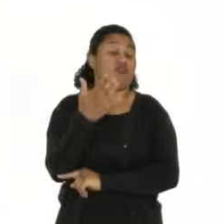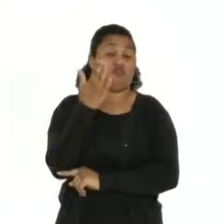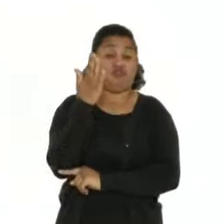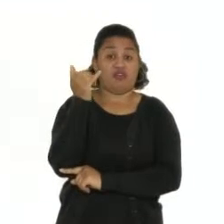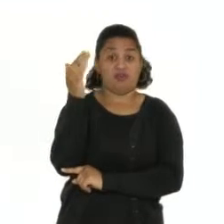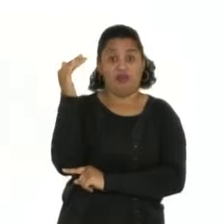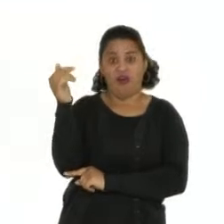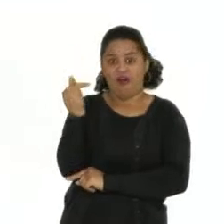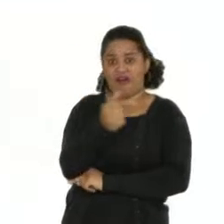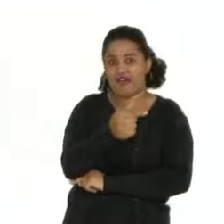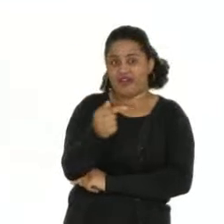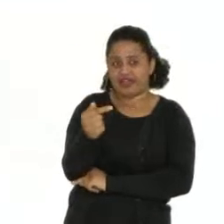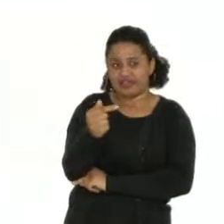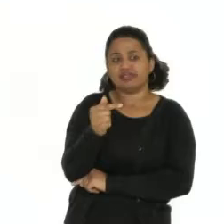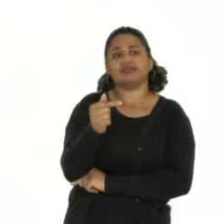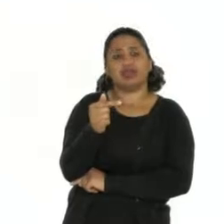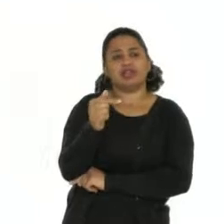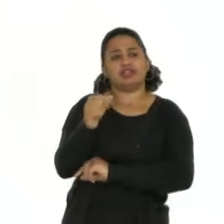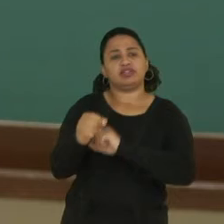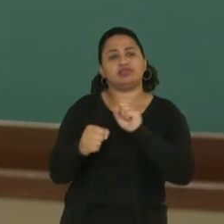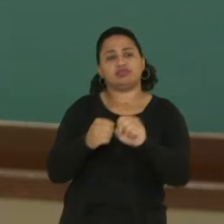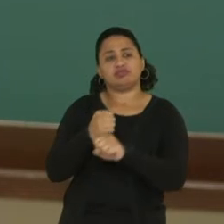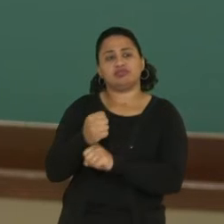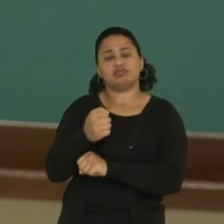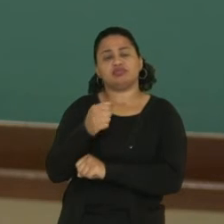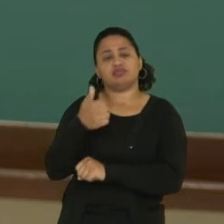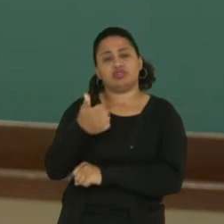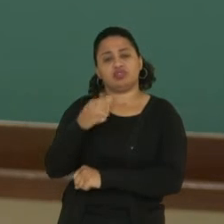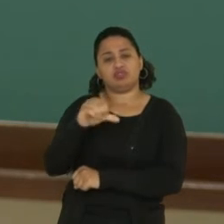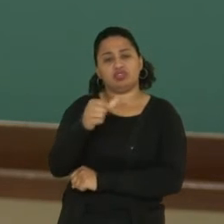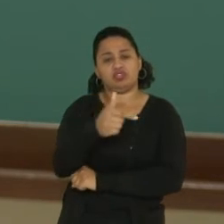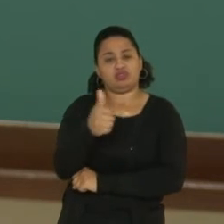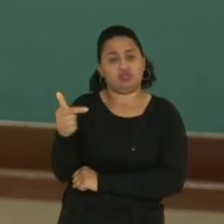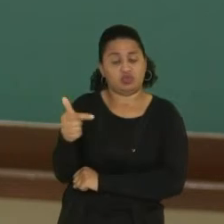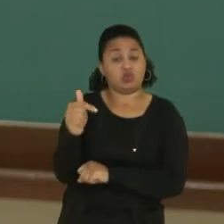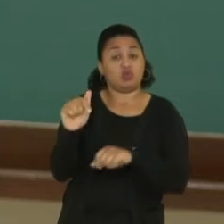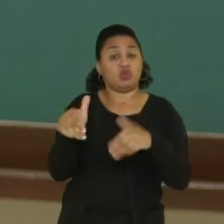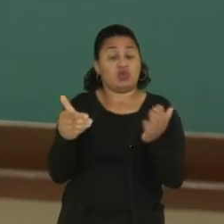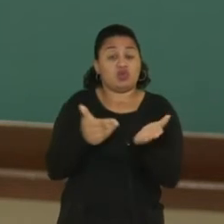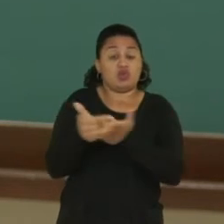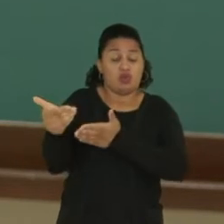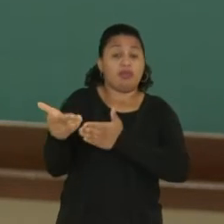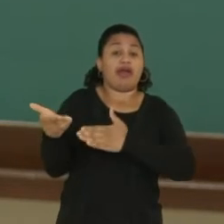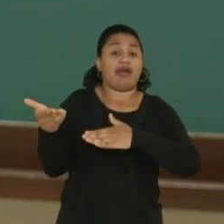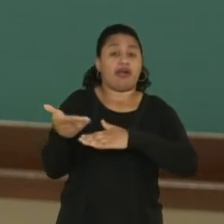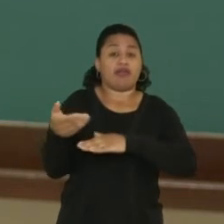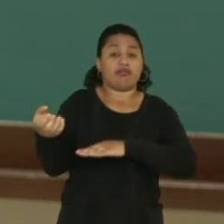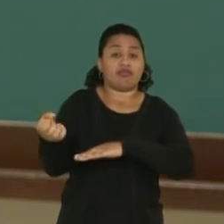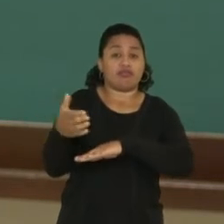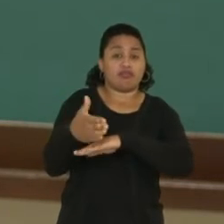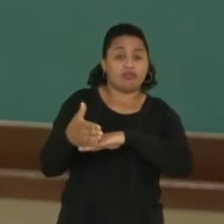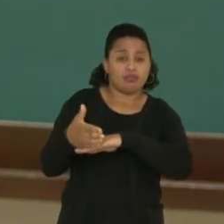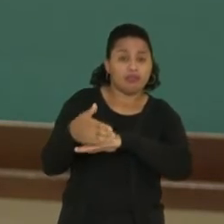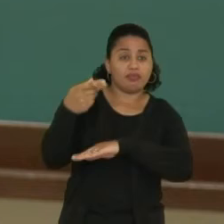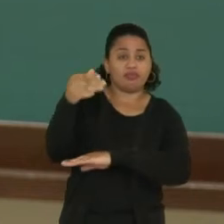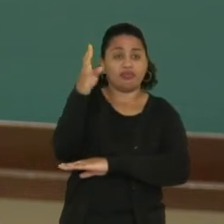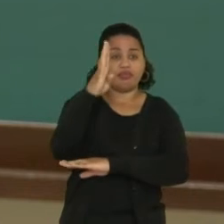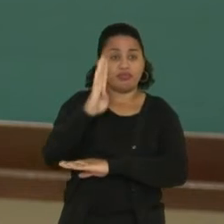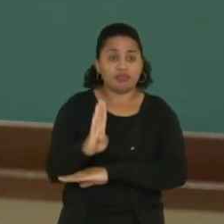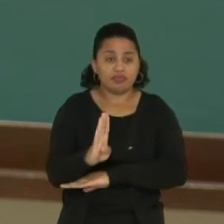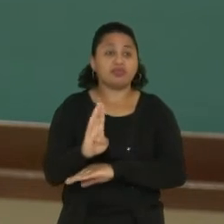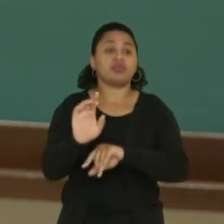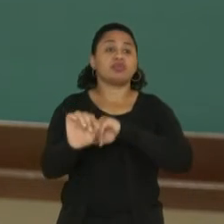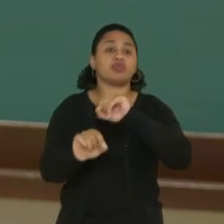famosa Semana de 22, né? Então, quando inicia-se o modernismo no Brasil, até aqui nós